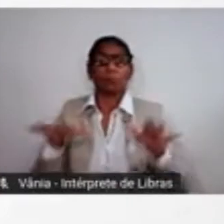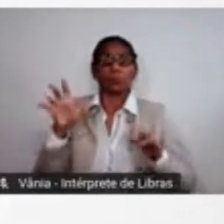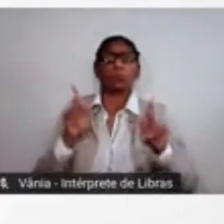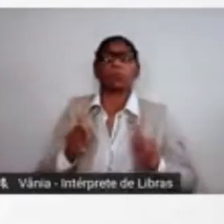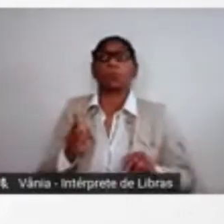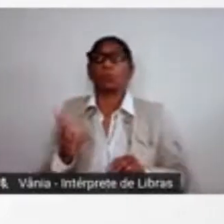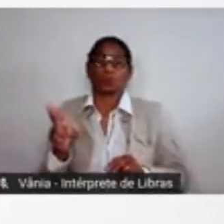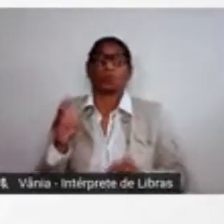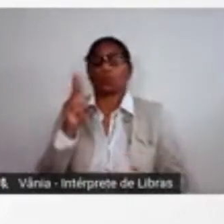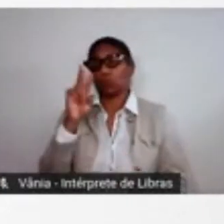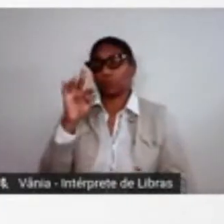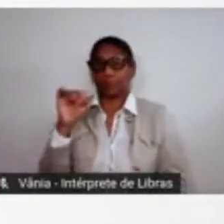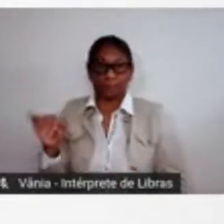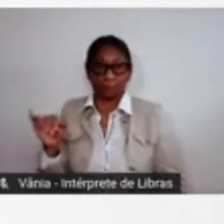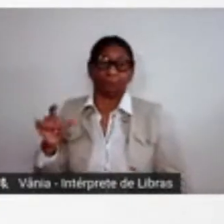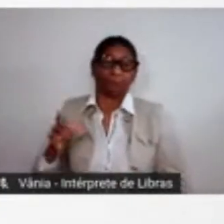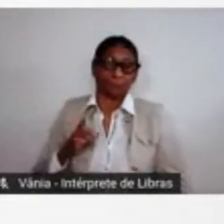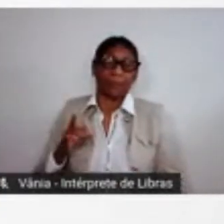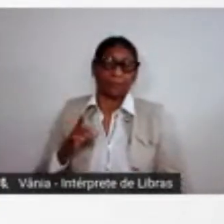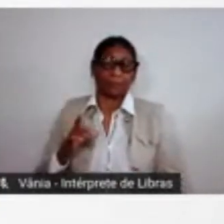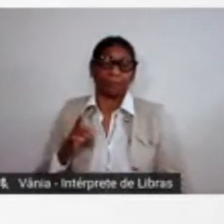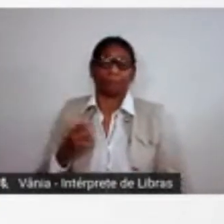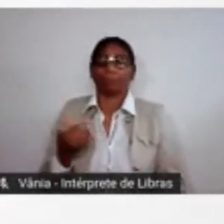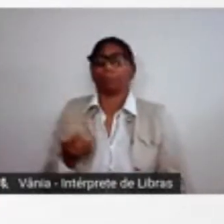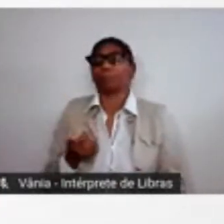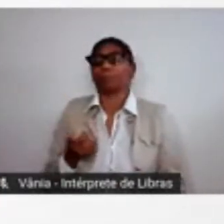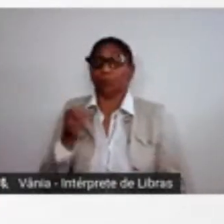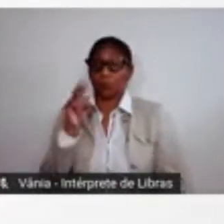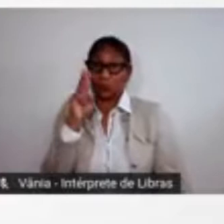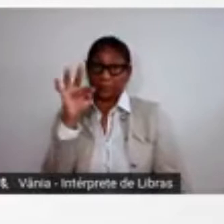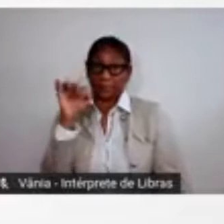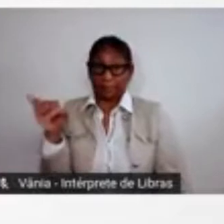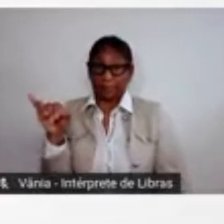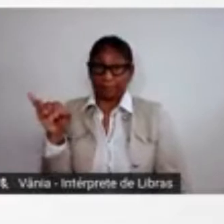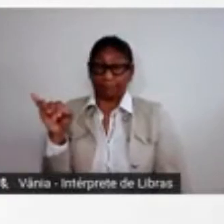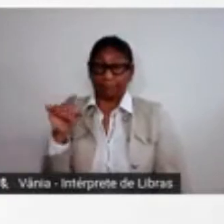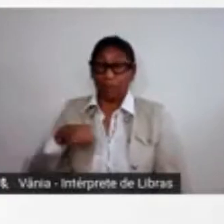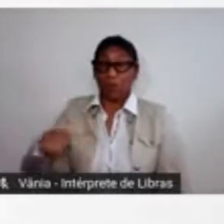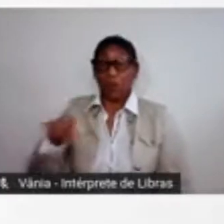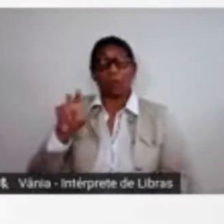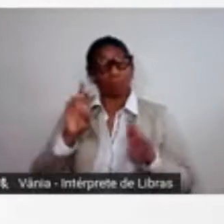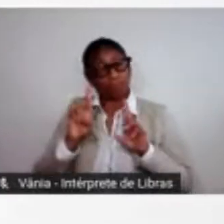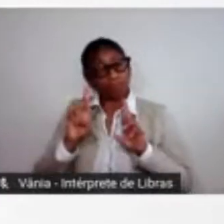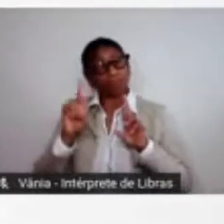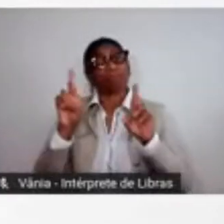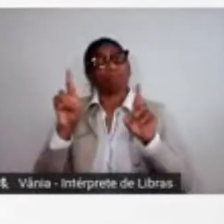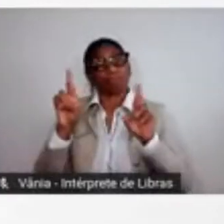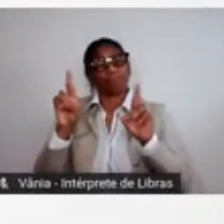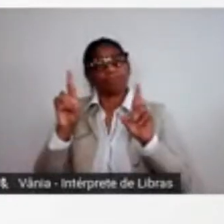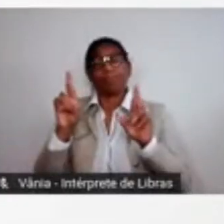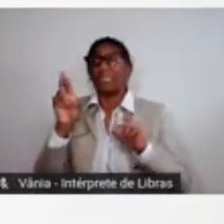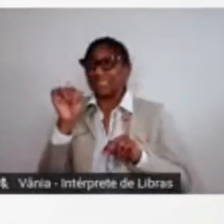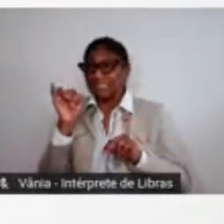715 pacientes confirmados para coronavírus em leitos de UTI, e a gente tem a expectativa aí de que, com a colaboração